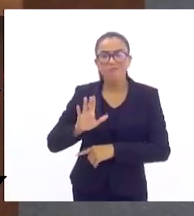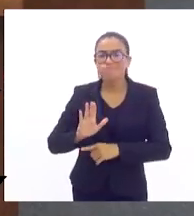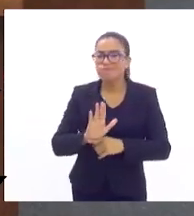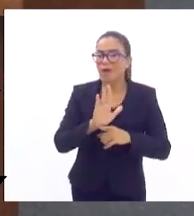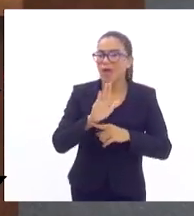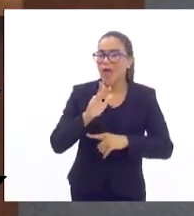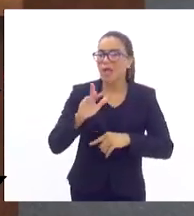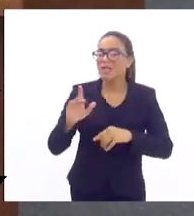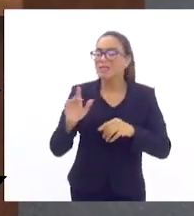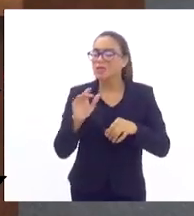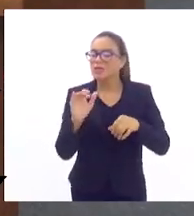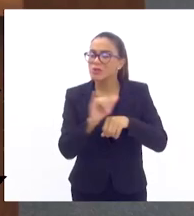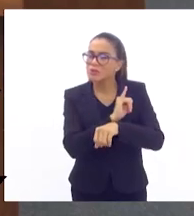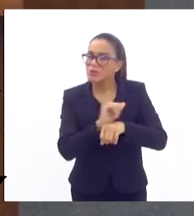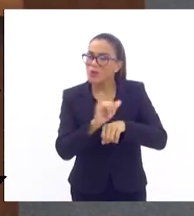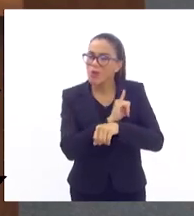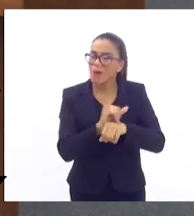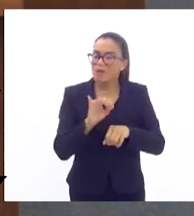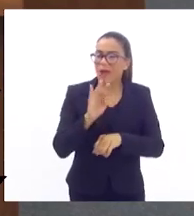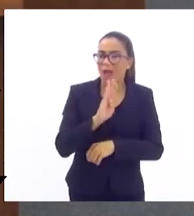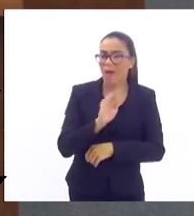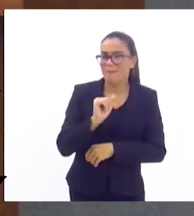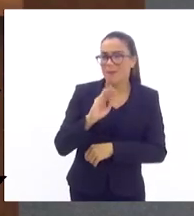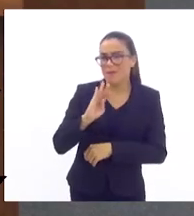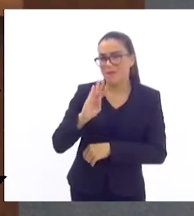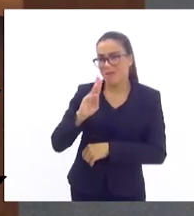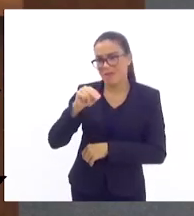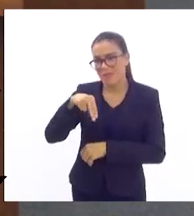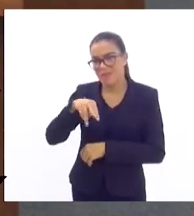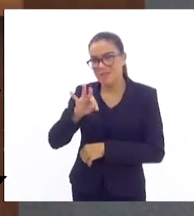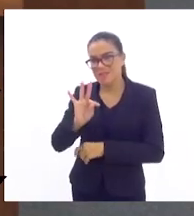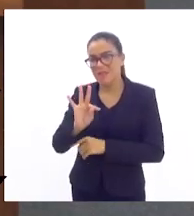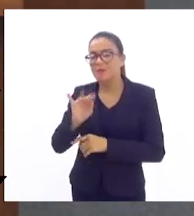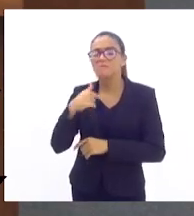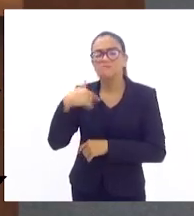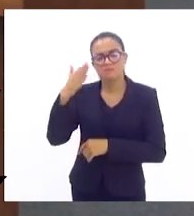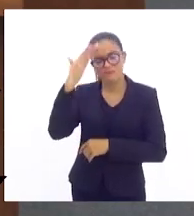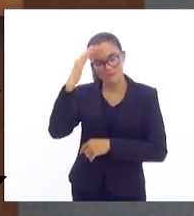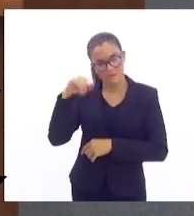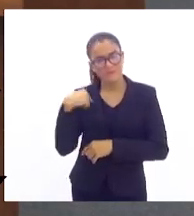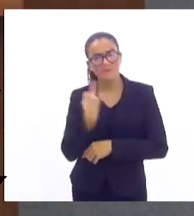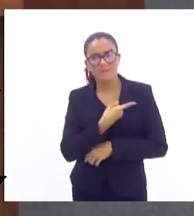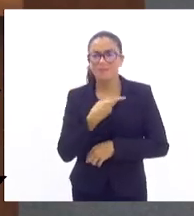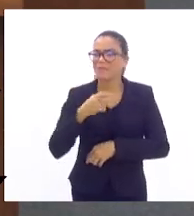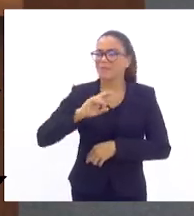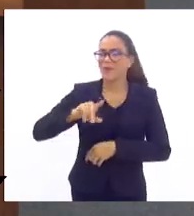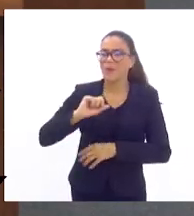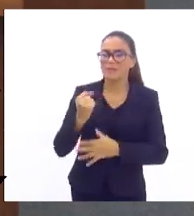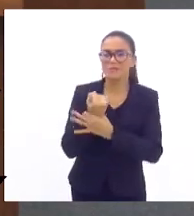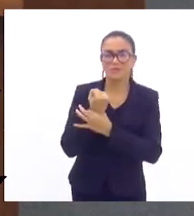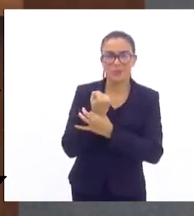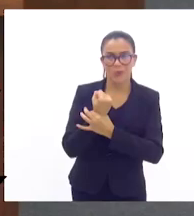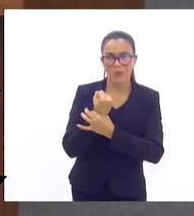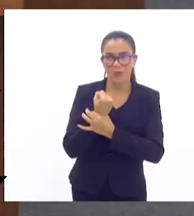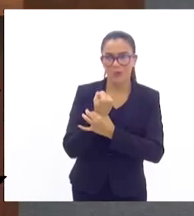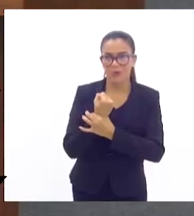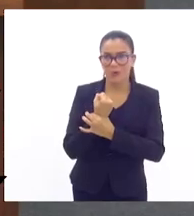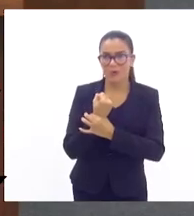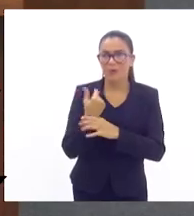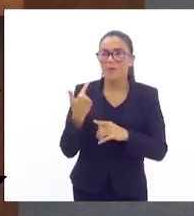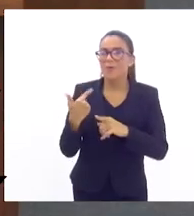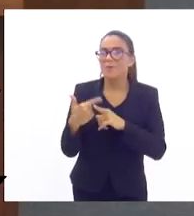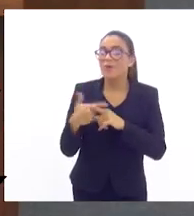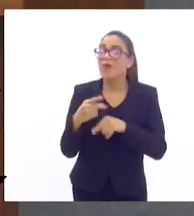técnica da BNT. Nós sabemos que não é o sistema mais seguro. E foi proposto com